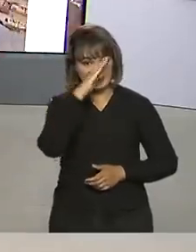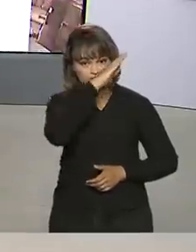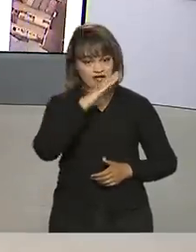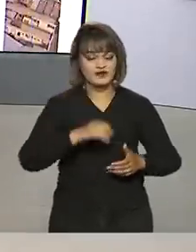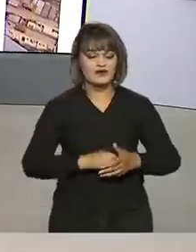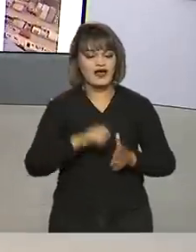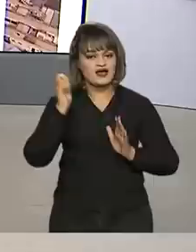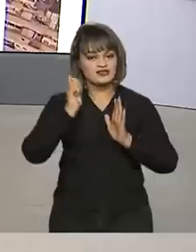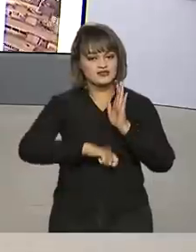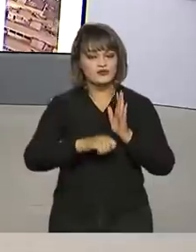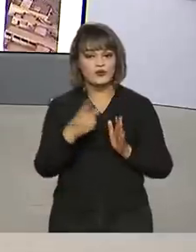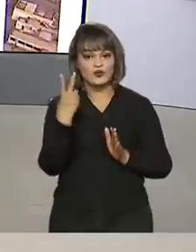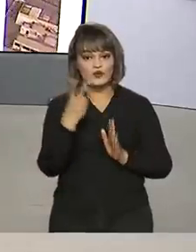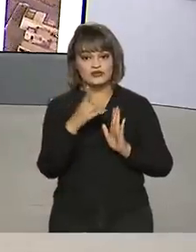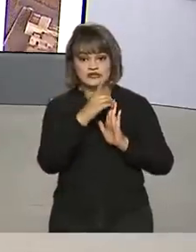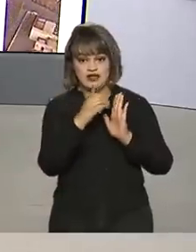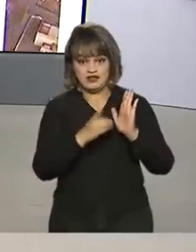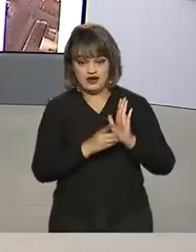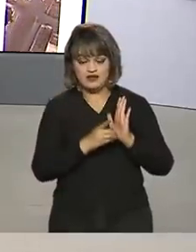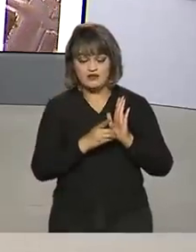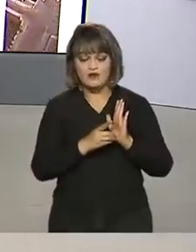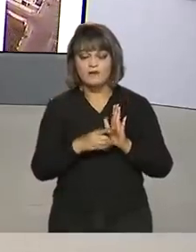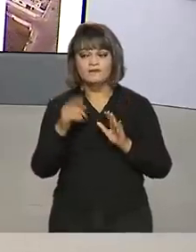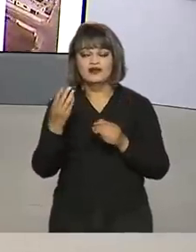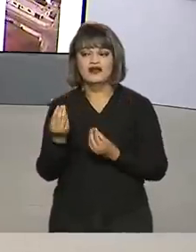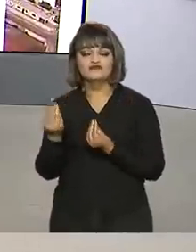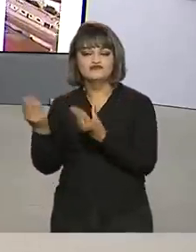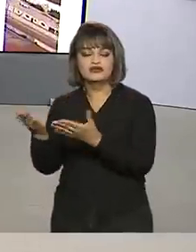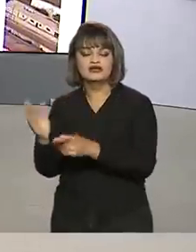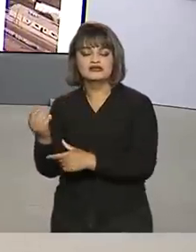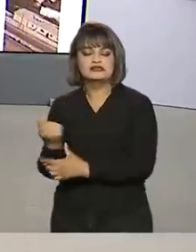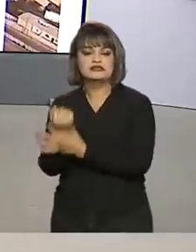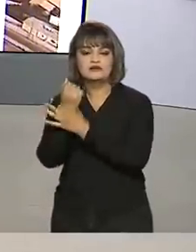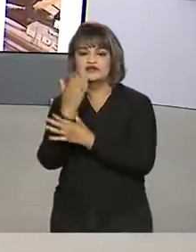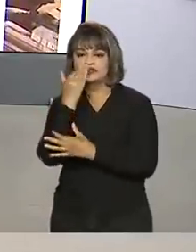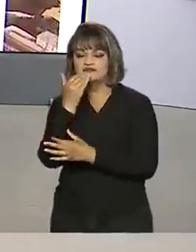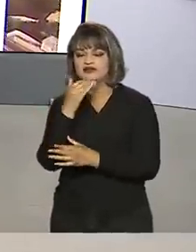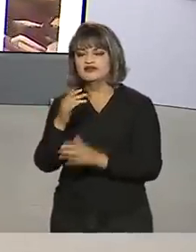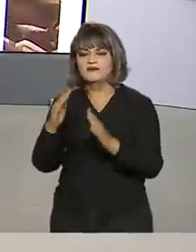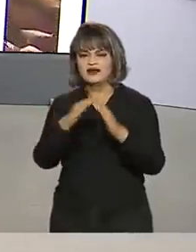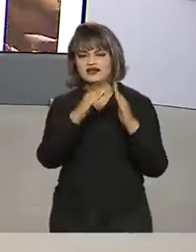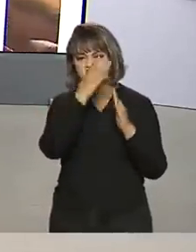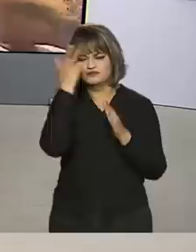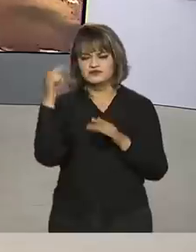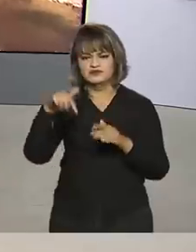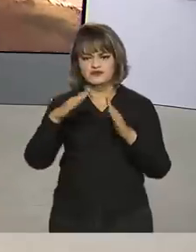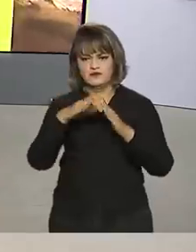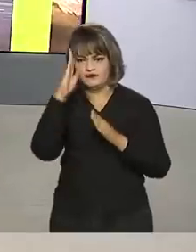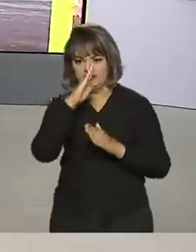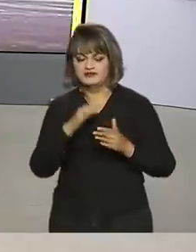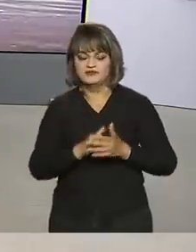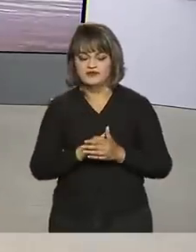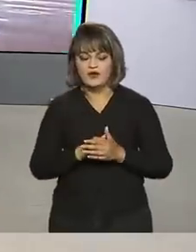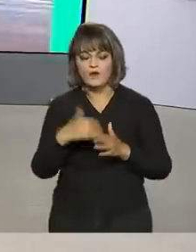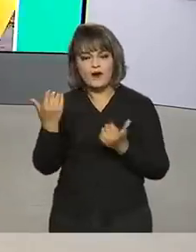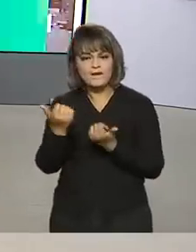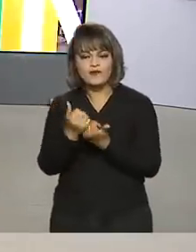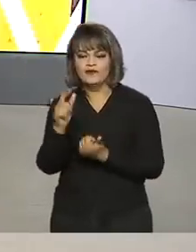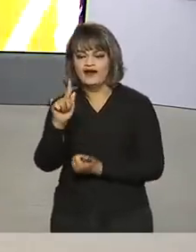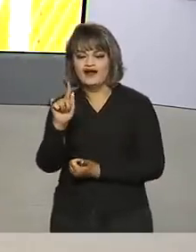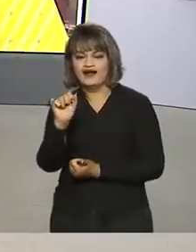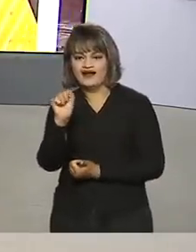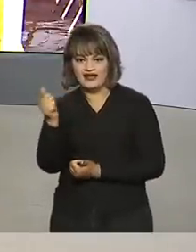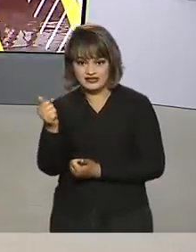Jair bolsonaro assinou dois decretos para levar segurança alimentar para casa dos brasileiros auxílio-gás Vai